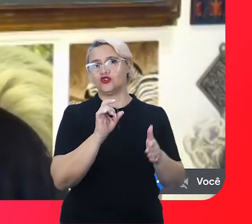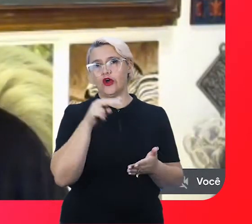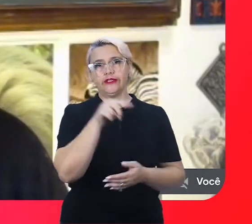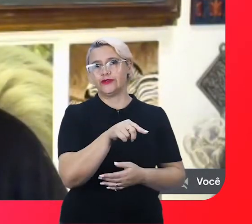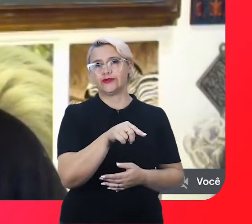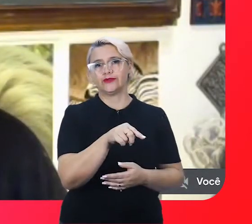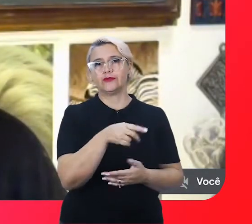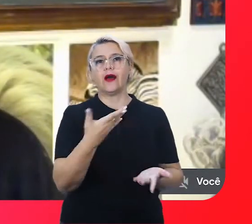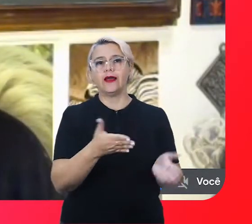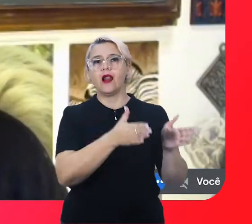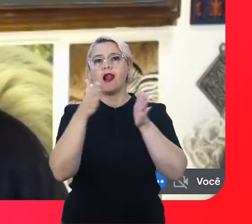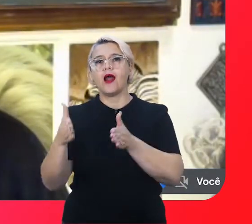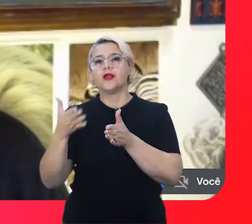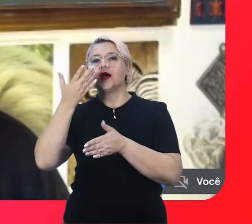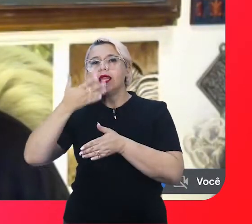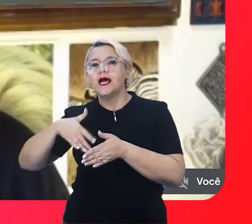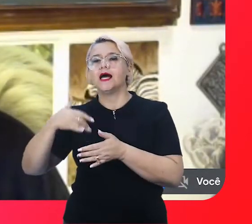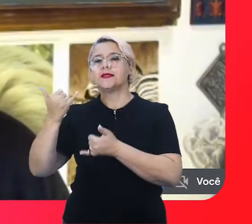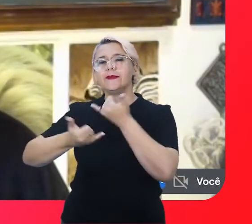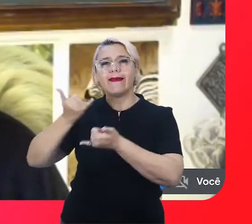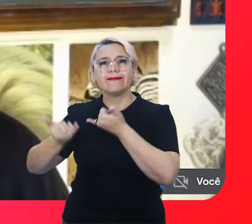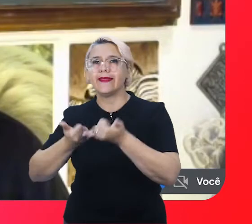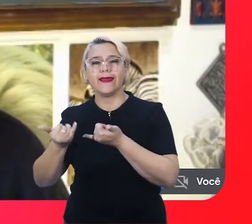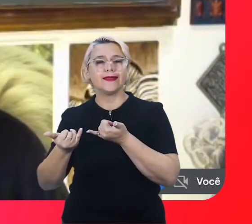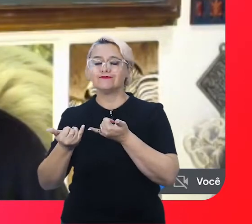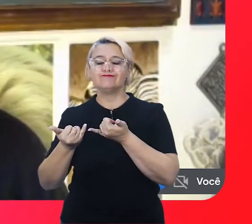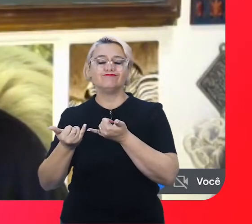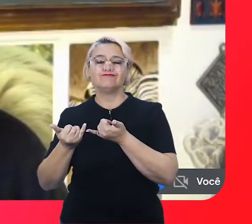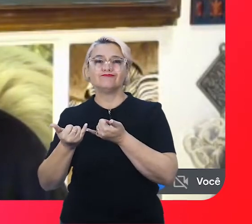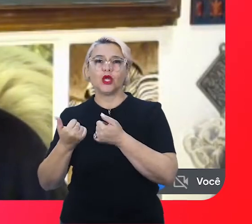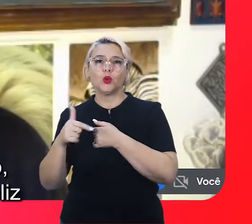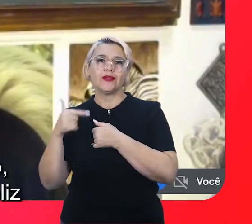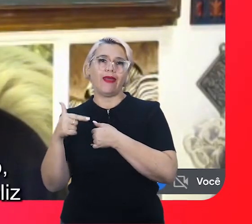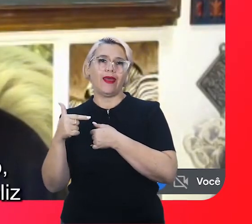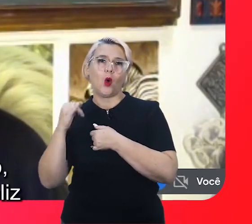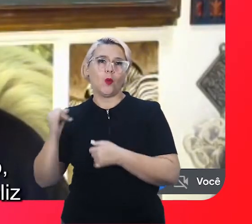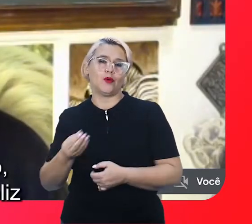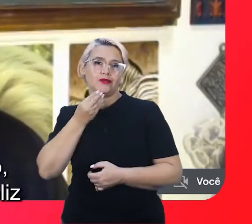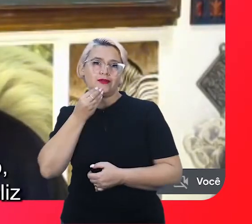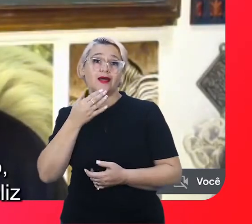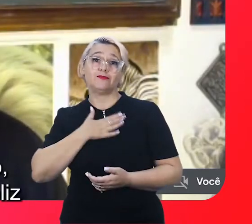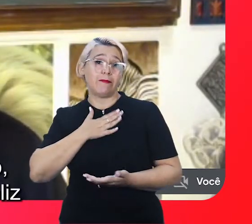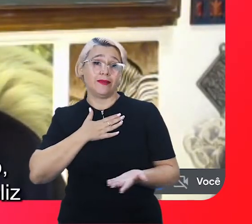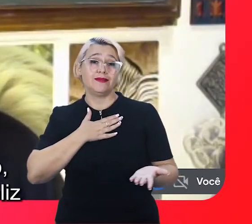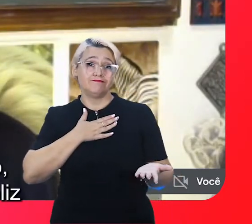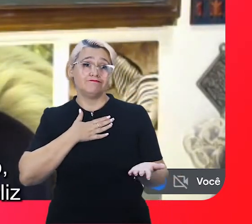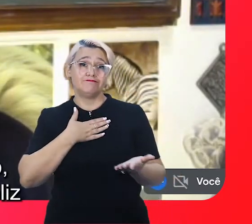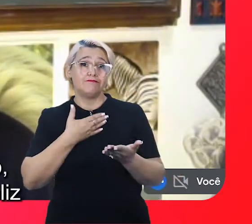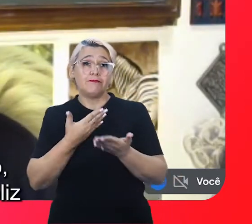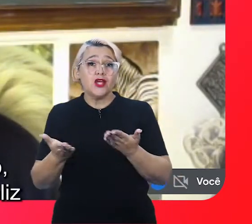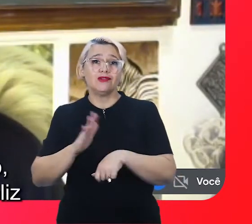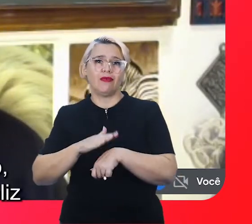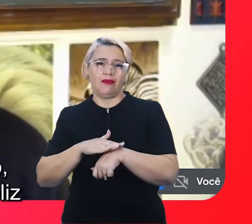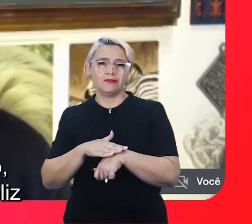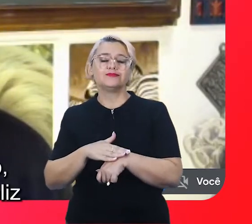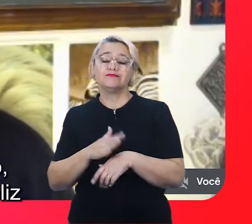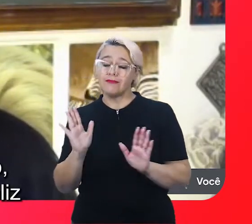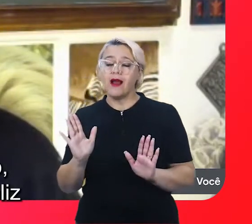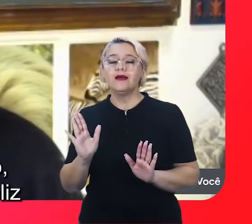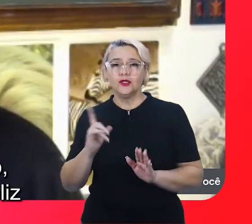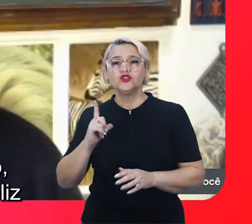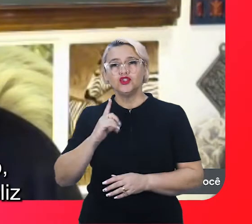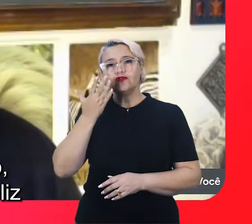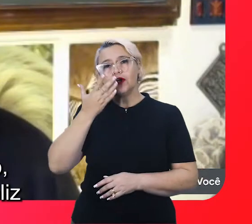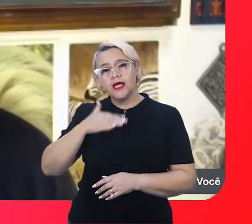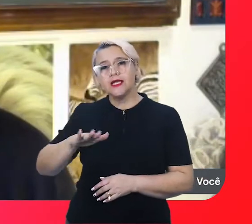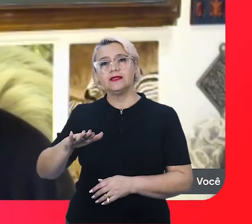acaba que um lado, o seu lado do lúdico, da brincadeira, no meu caso, ele se perdeu um pouco. Mas eu tive uma